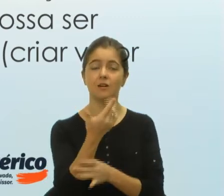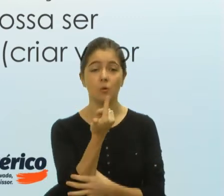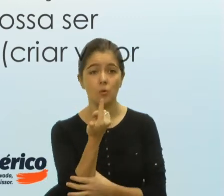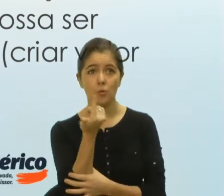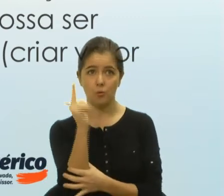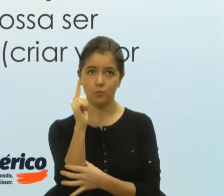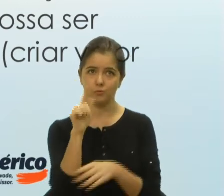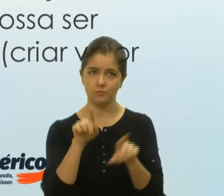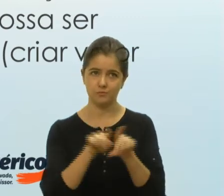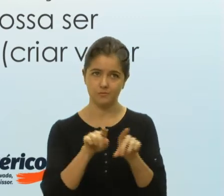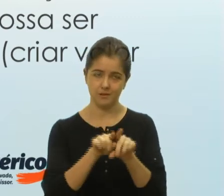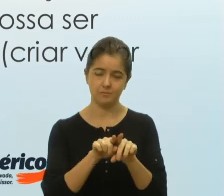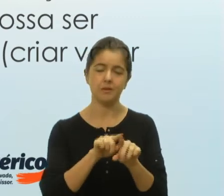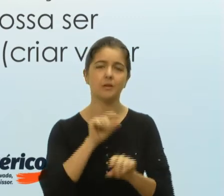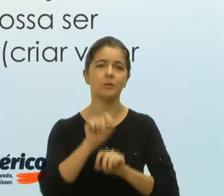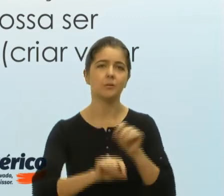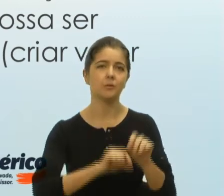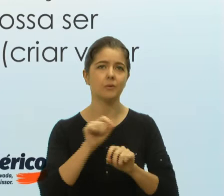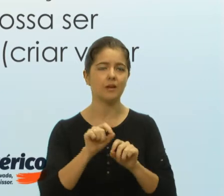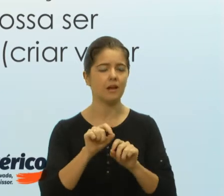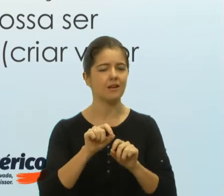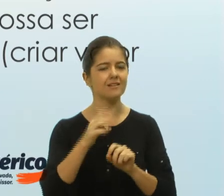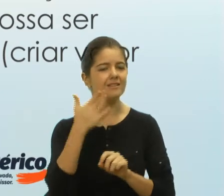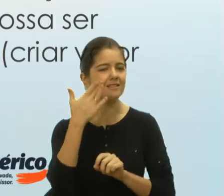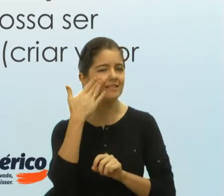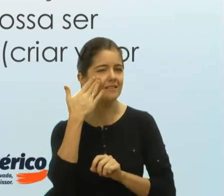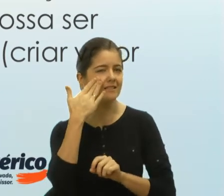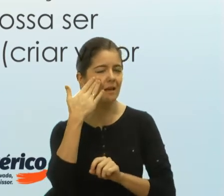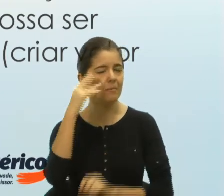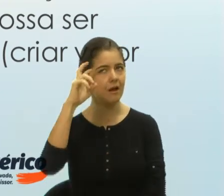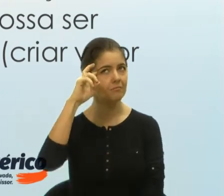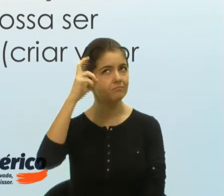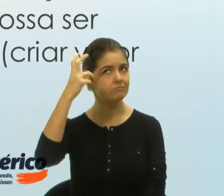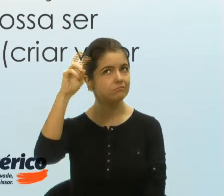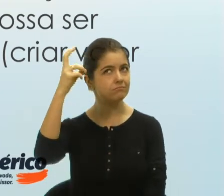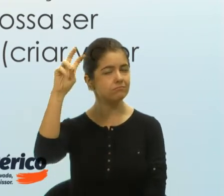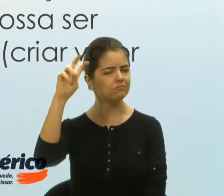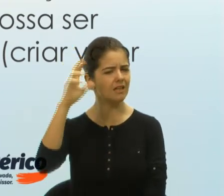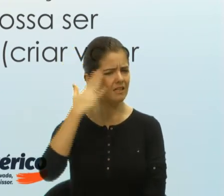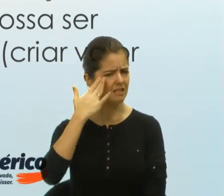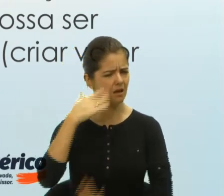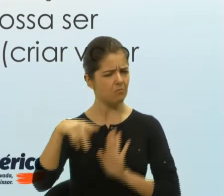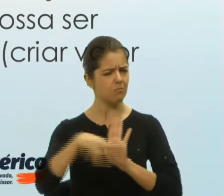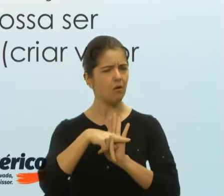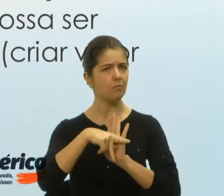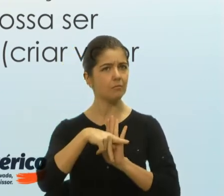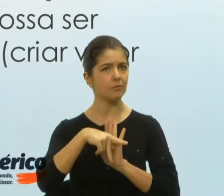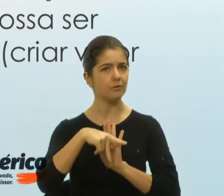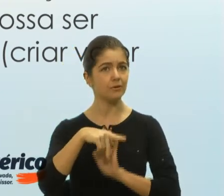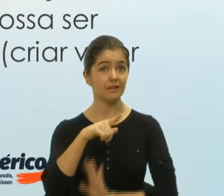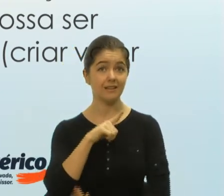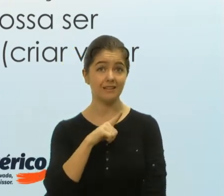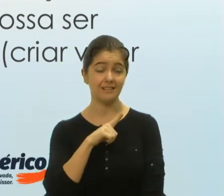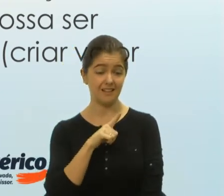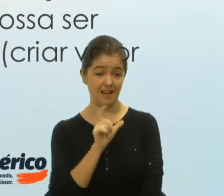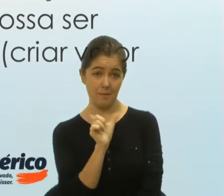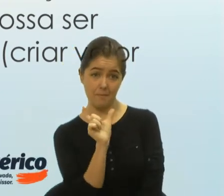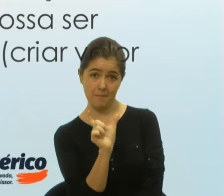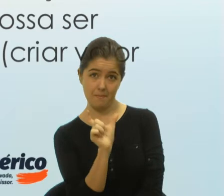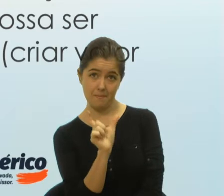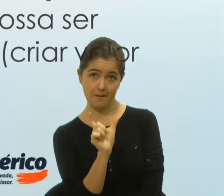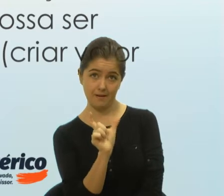é a propriedade intelectual. O que significa isso? Ele coloca a palavra